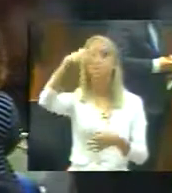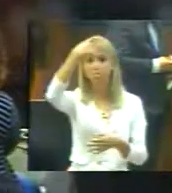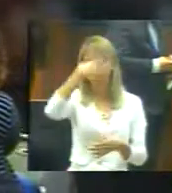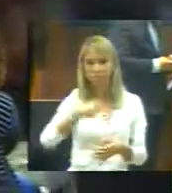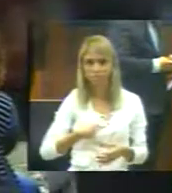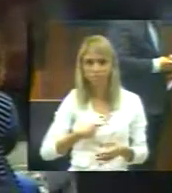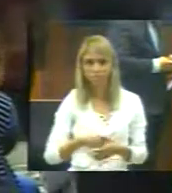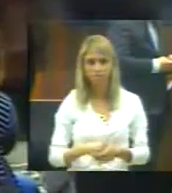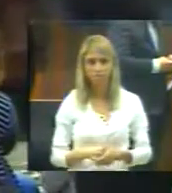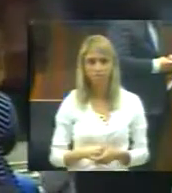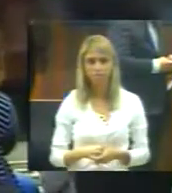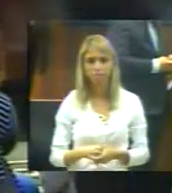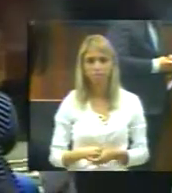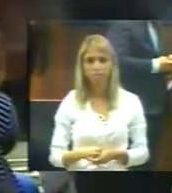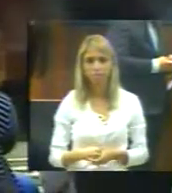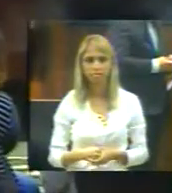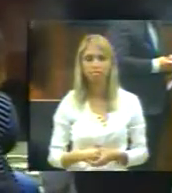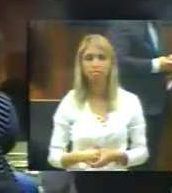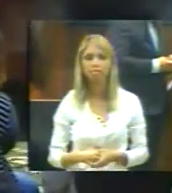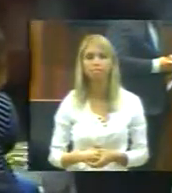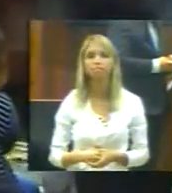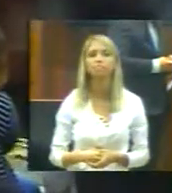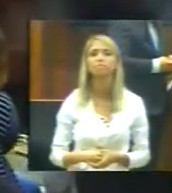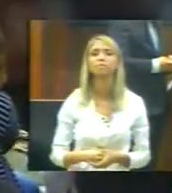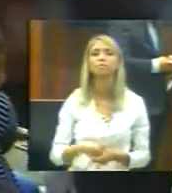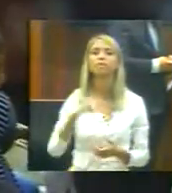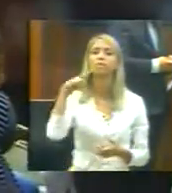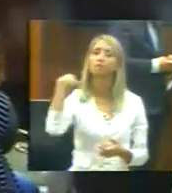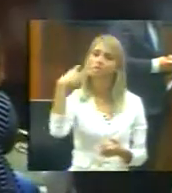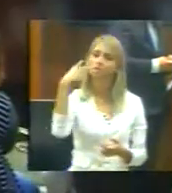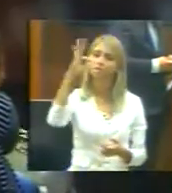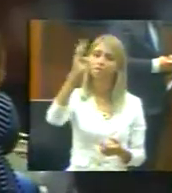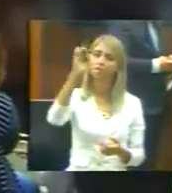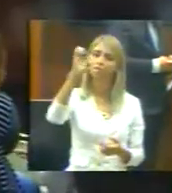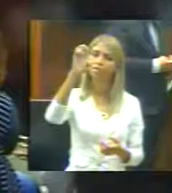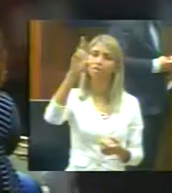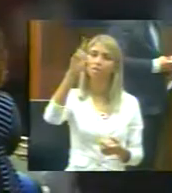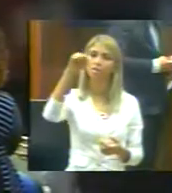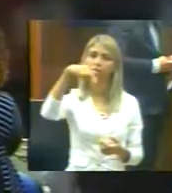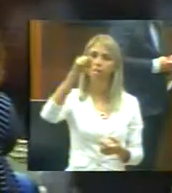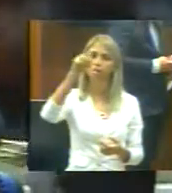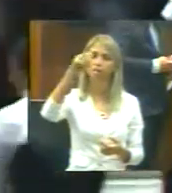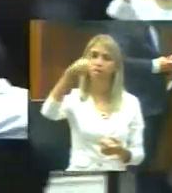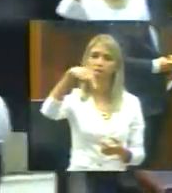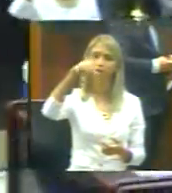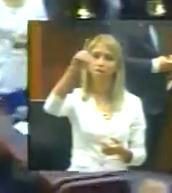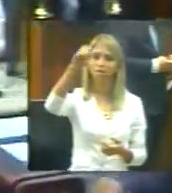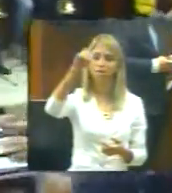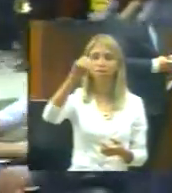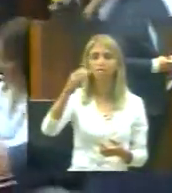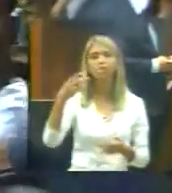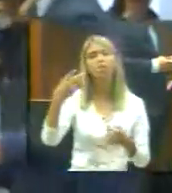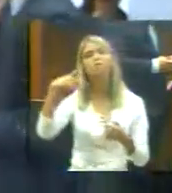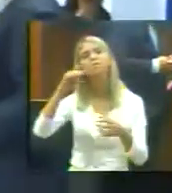Com a palavra, o nobre vereador Fernando Limeira Ribeiro Silva.